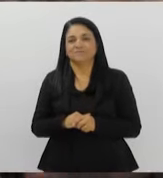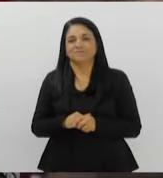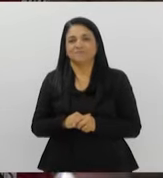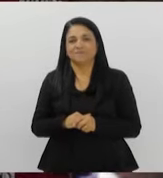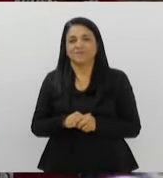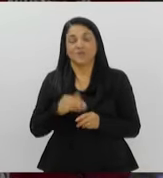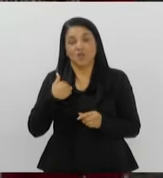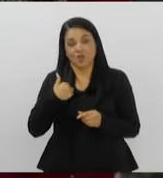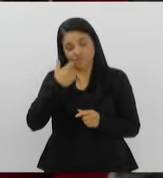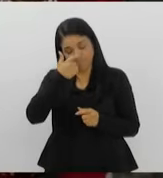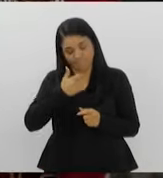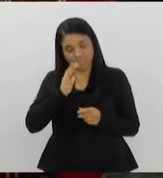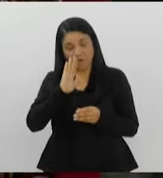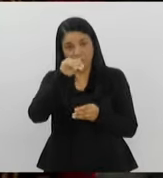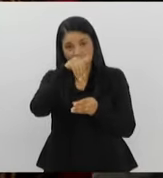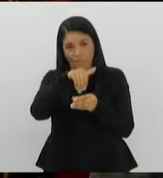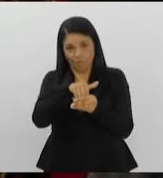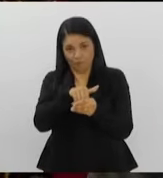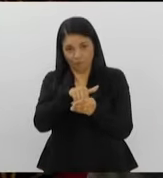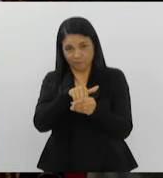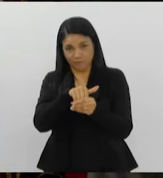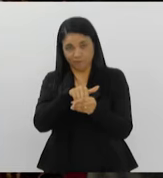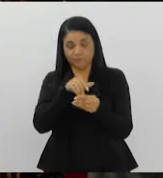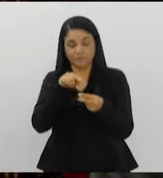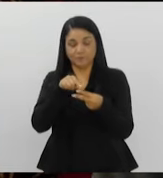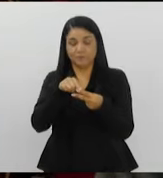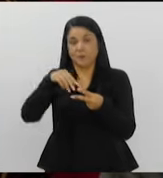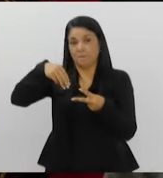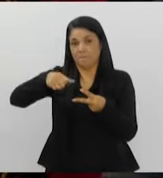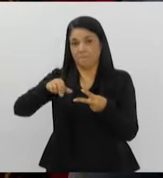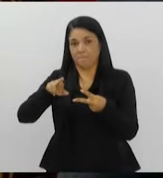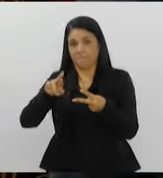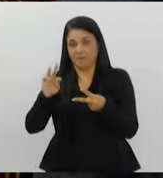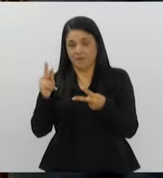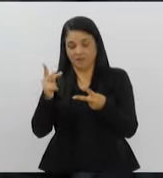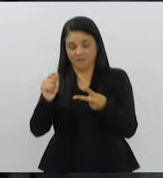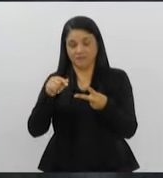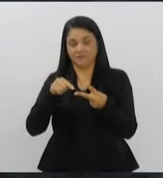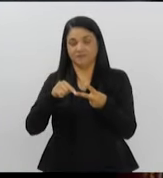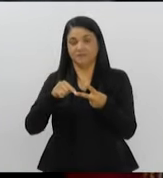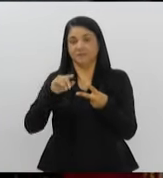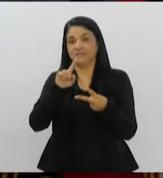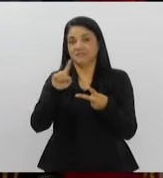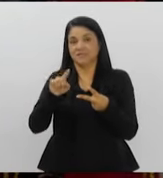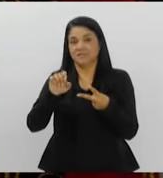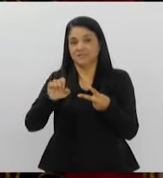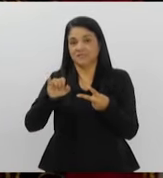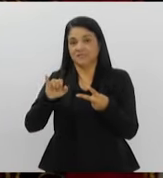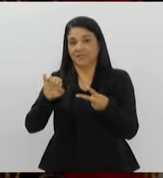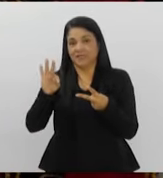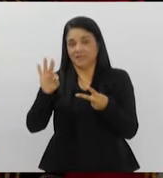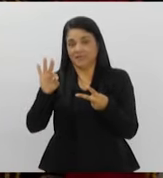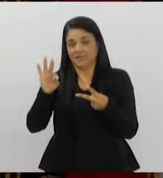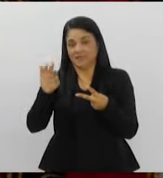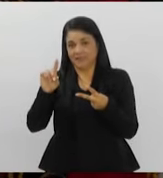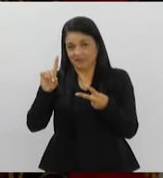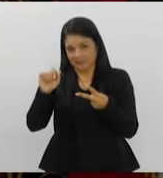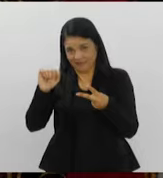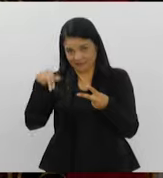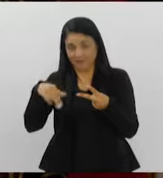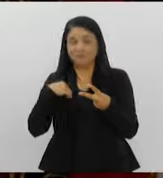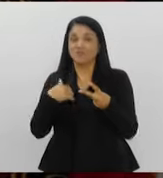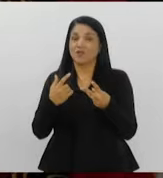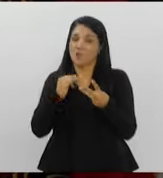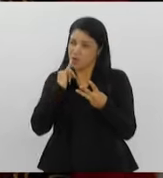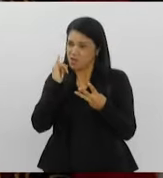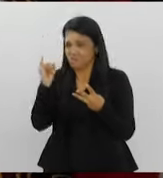eu vou votar na Marta Rocha e na Zeidan e dizer para a Célia que eu queria votar nela também,